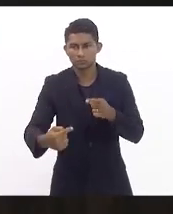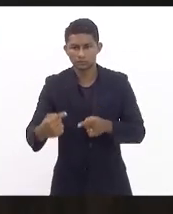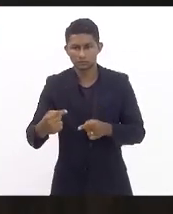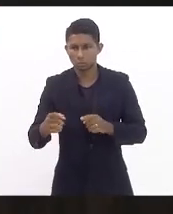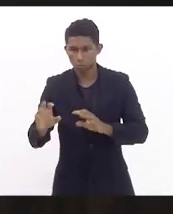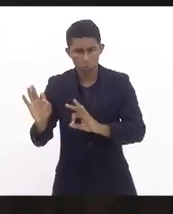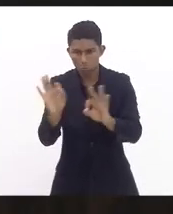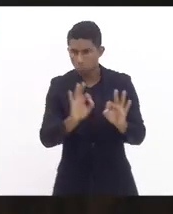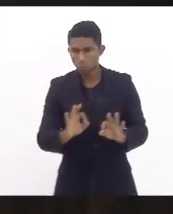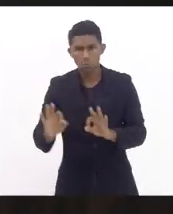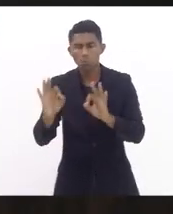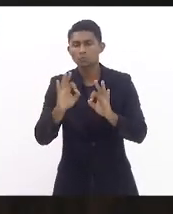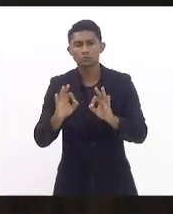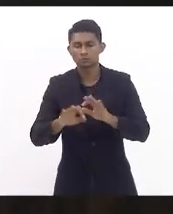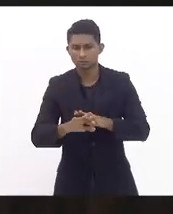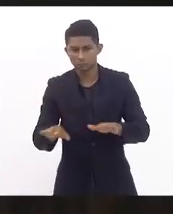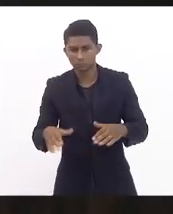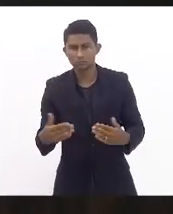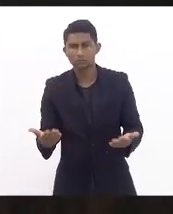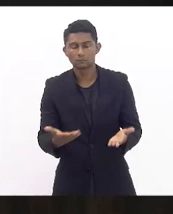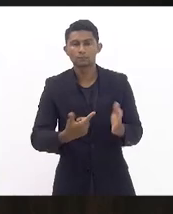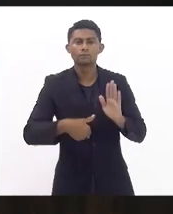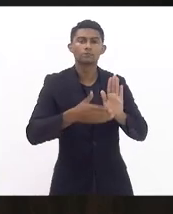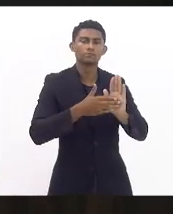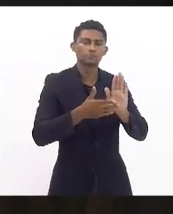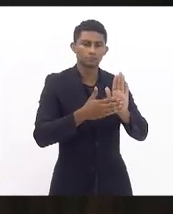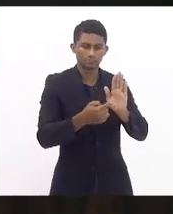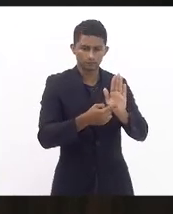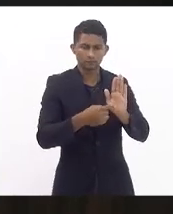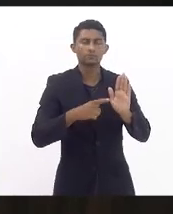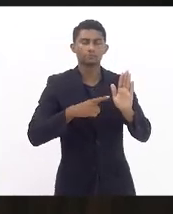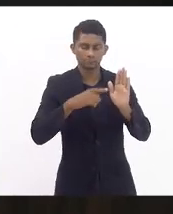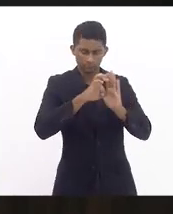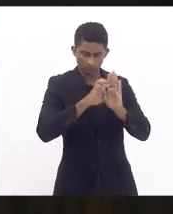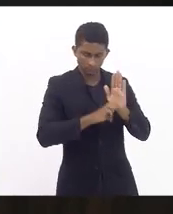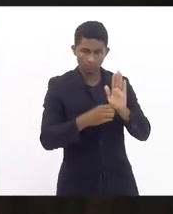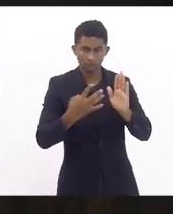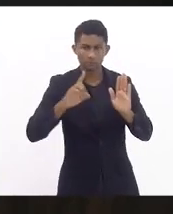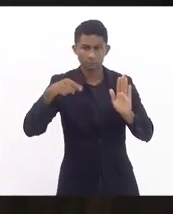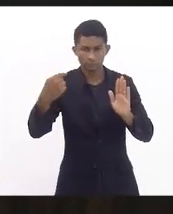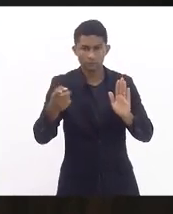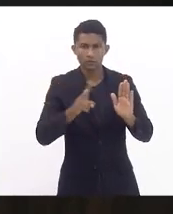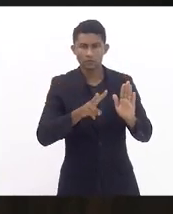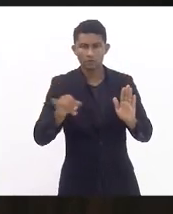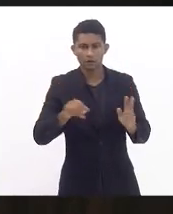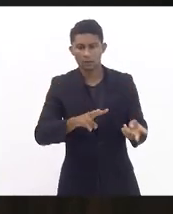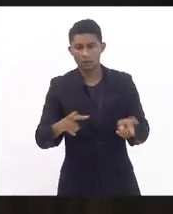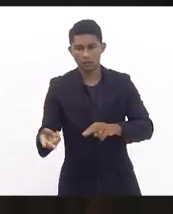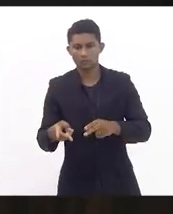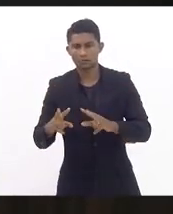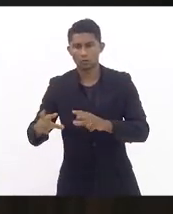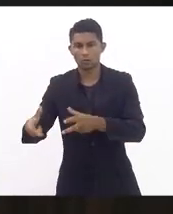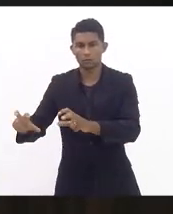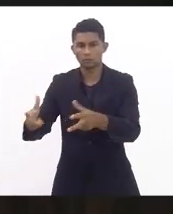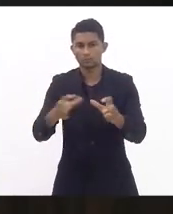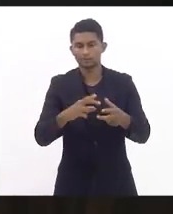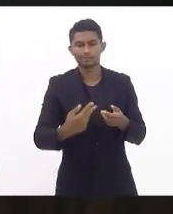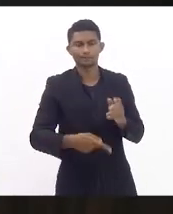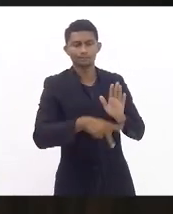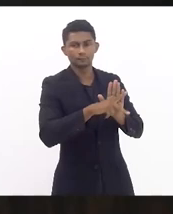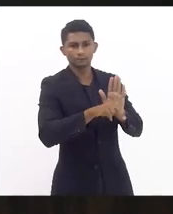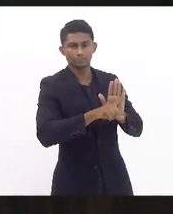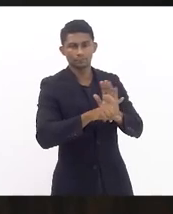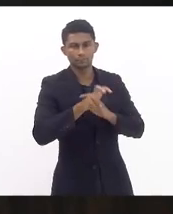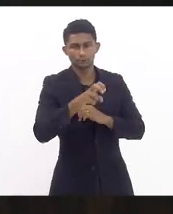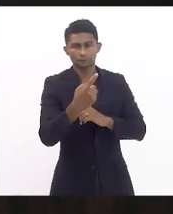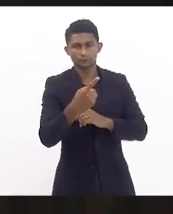Não havendo quem queira discutir, encerrada a discussão. A presente proposta recebeu 4 emendas e retorna às comissões. Projeto de Lei nº 5196 de